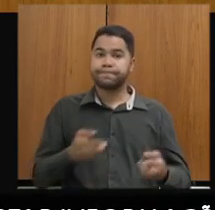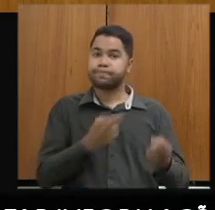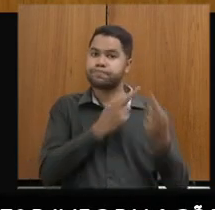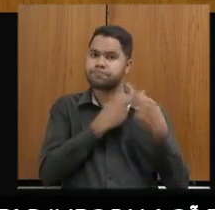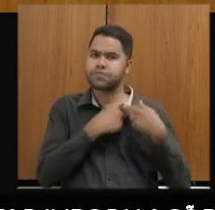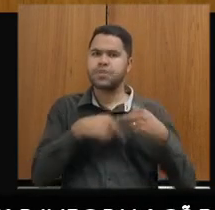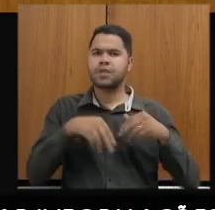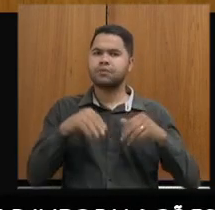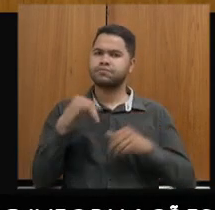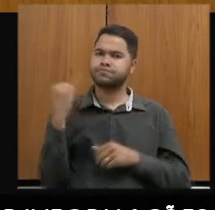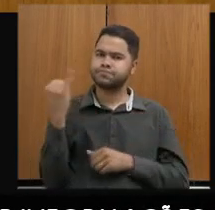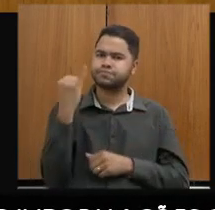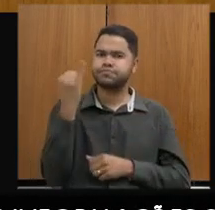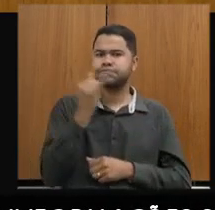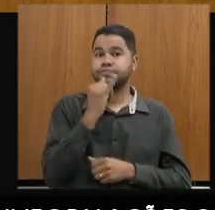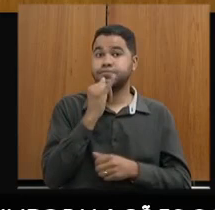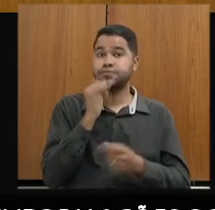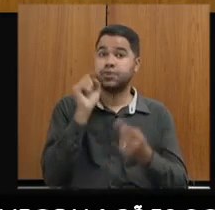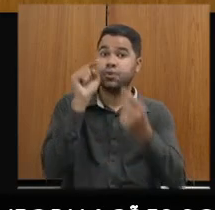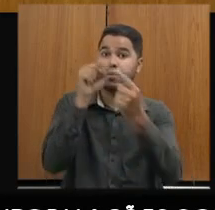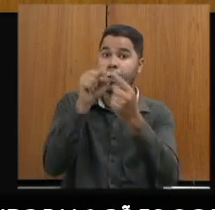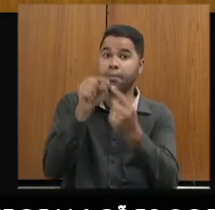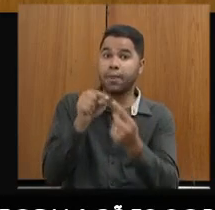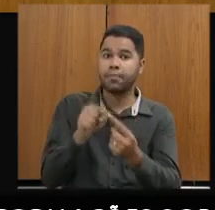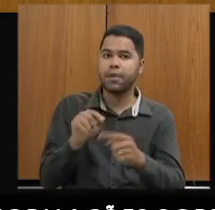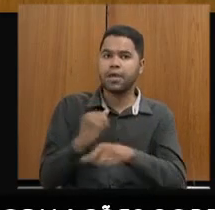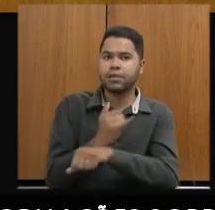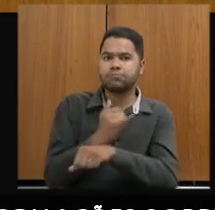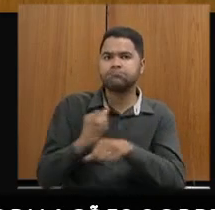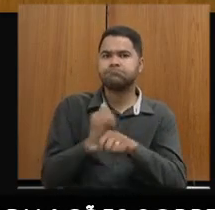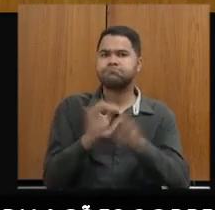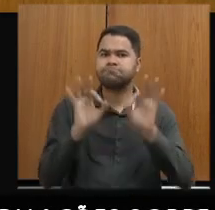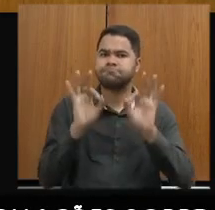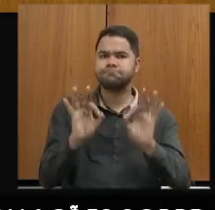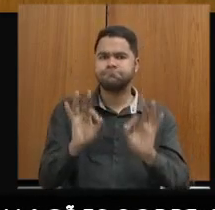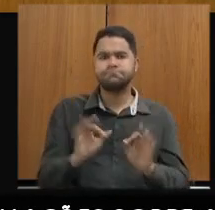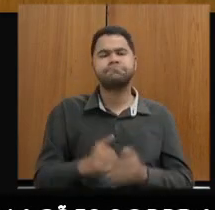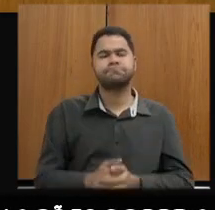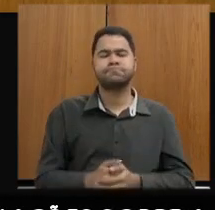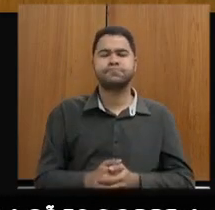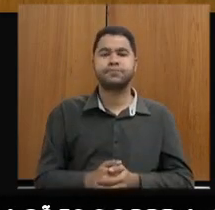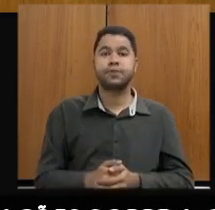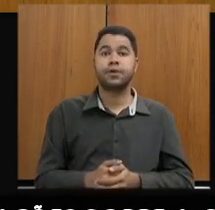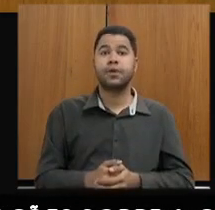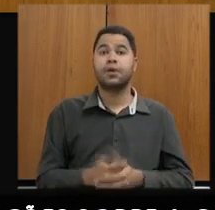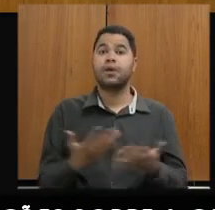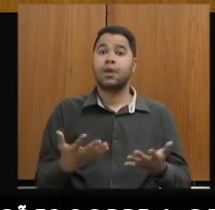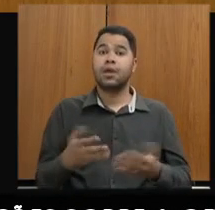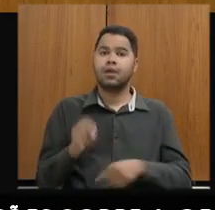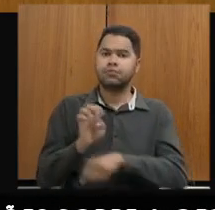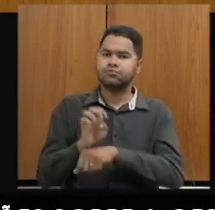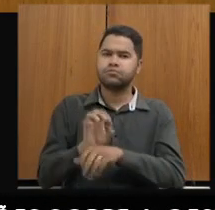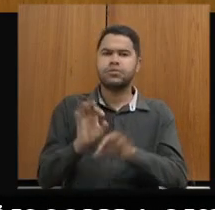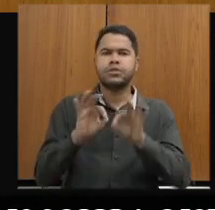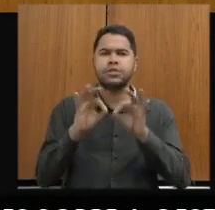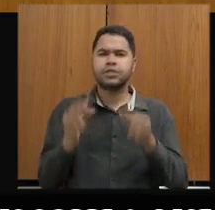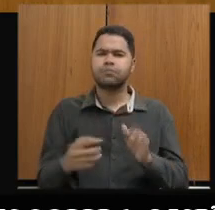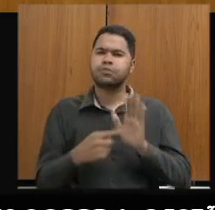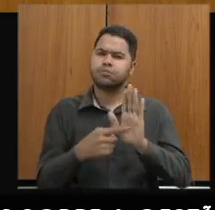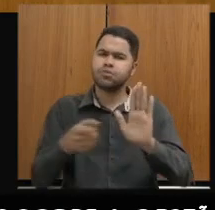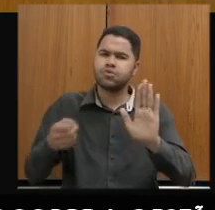essenciais com alguns objetivos estratégico bem definido tão é ser um estado simples eficiente e transparente